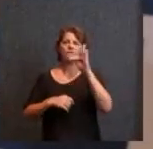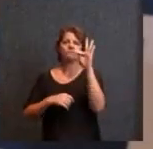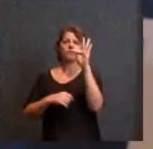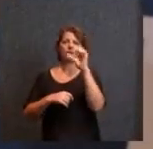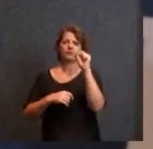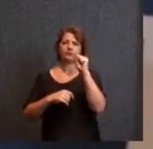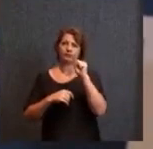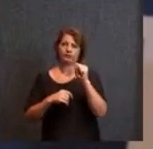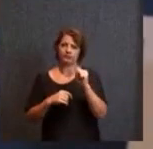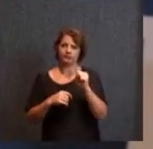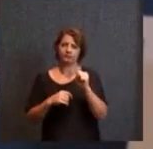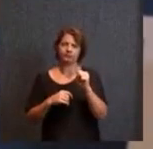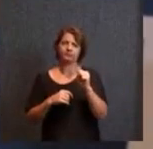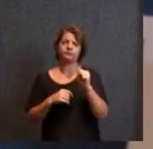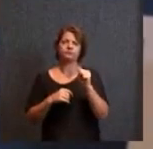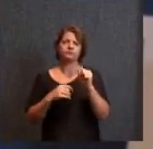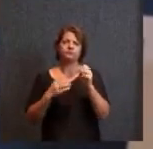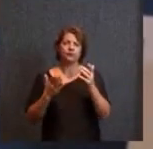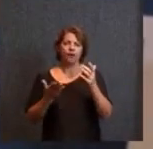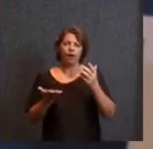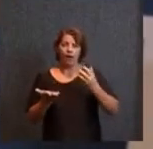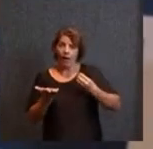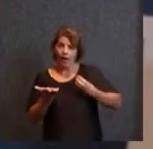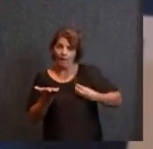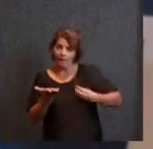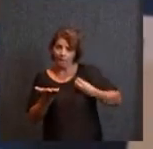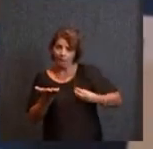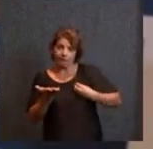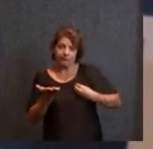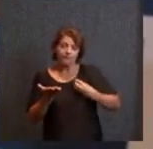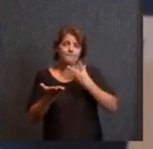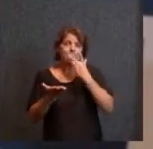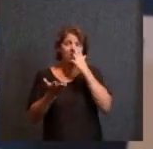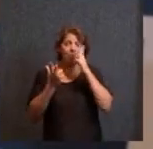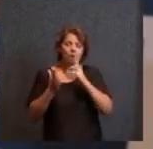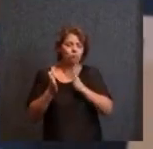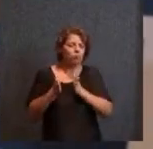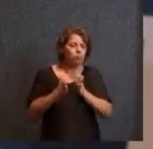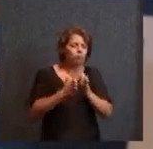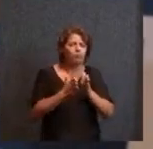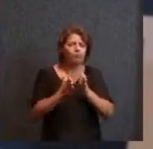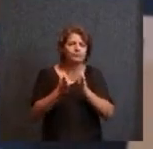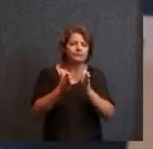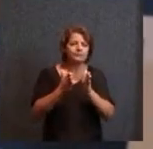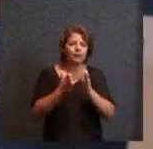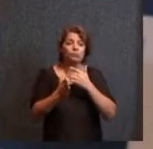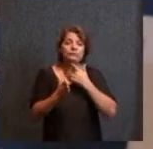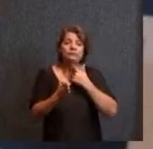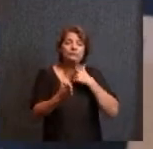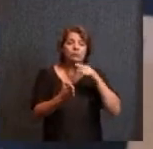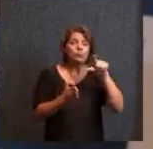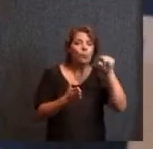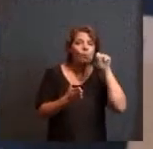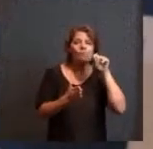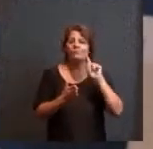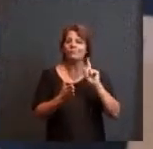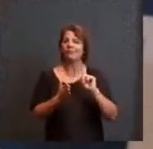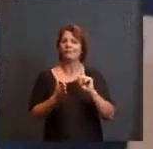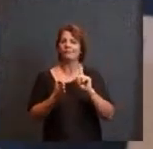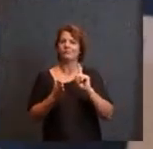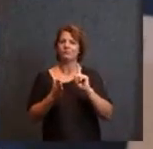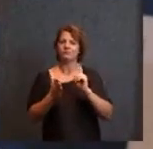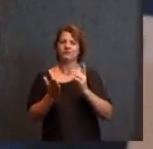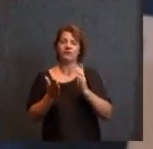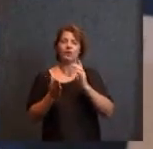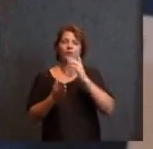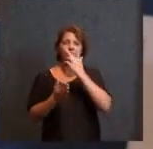Acontece que a vida segue rumos e caminhos que não são exatamente aqueles que nós escolhemos. Dia 10